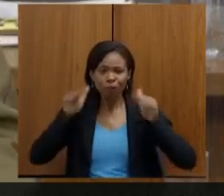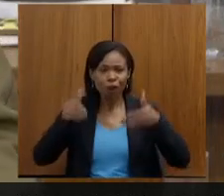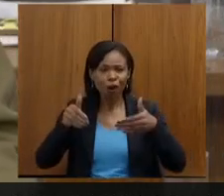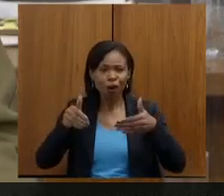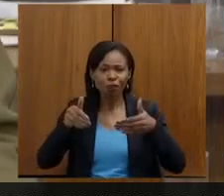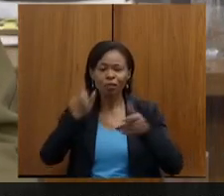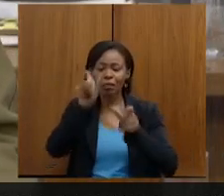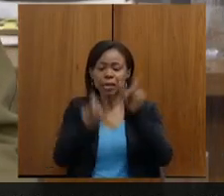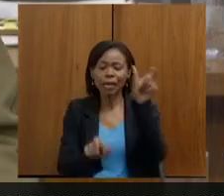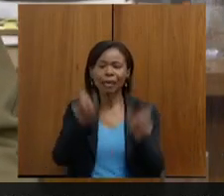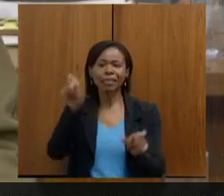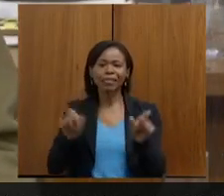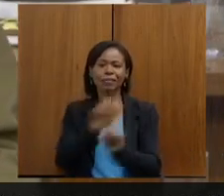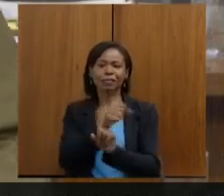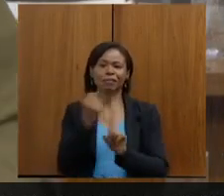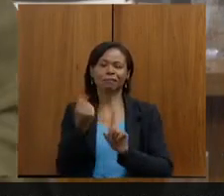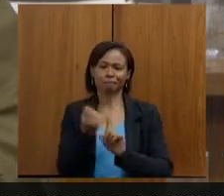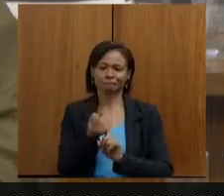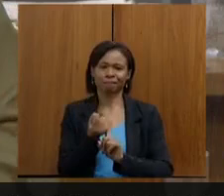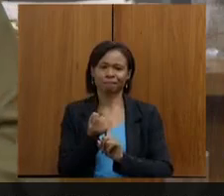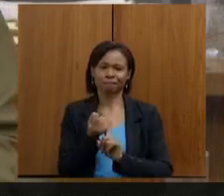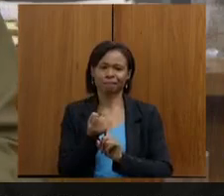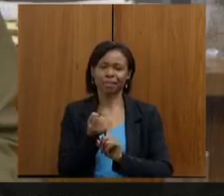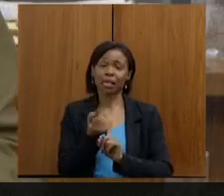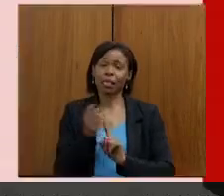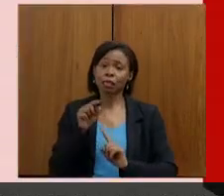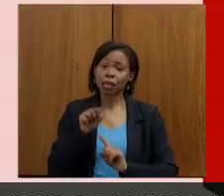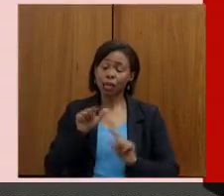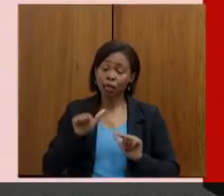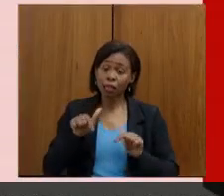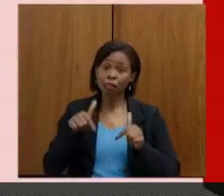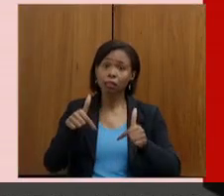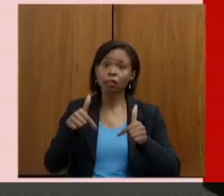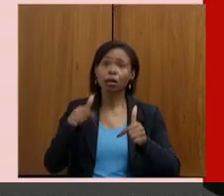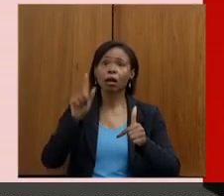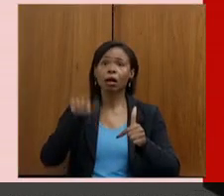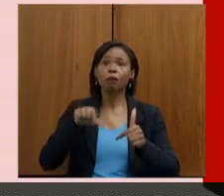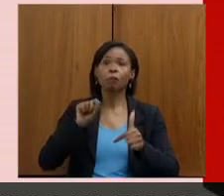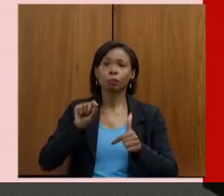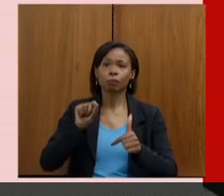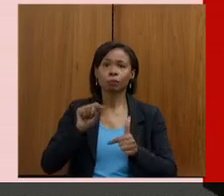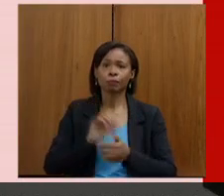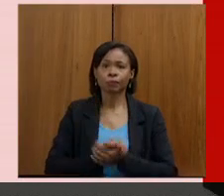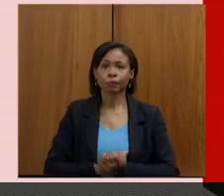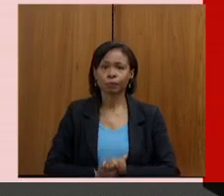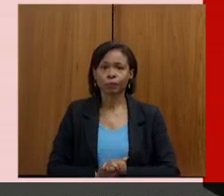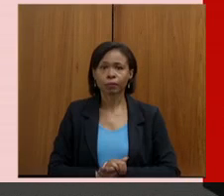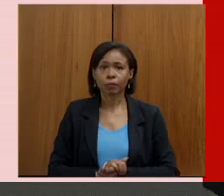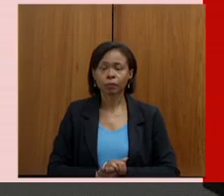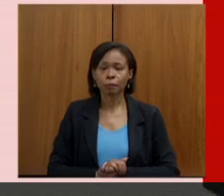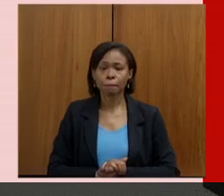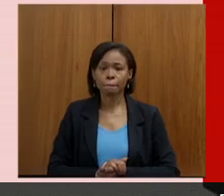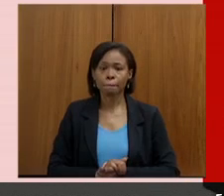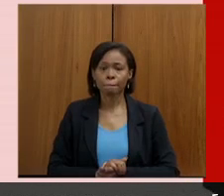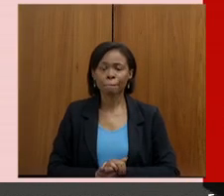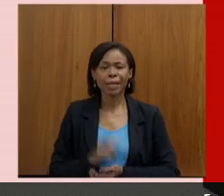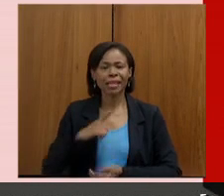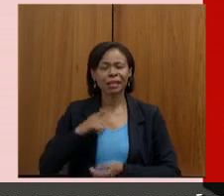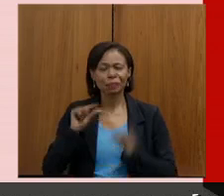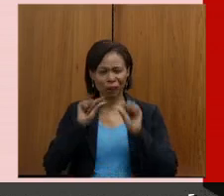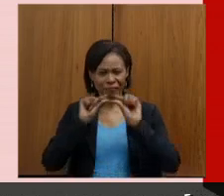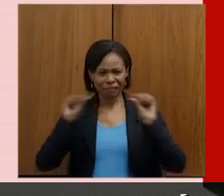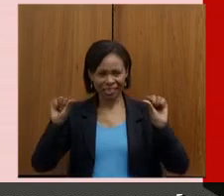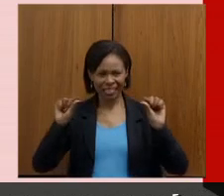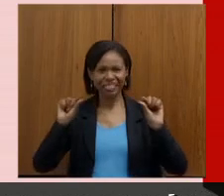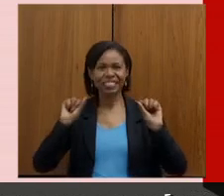entrar no no Pilar aí de focar no cidadão essa ação ela ela ela a gente usou uma frase